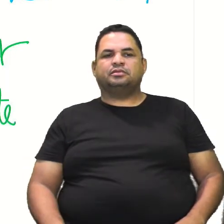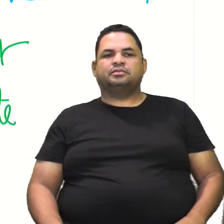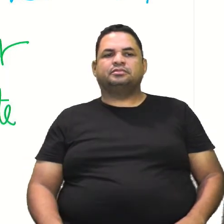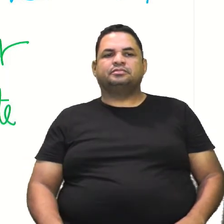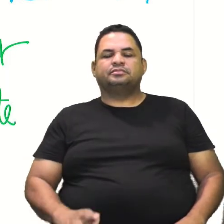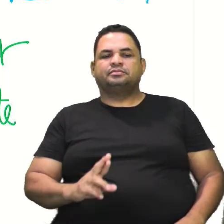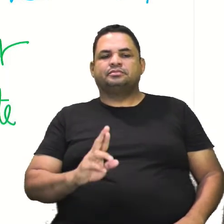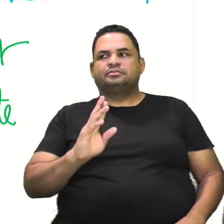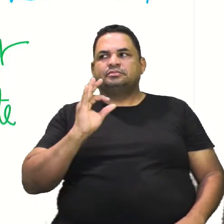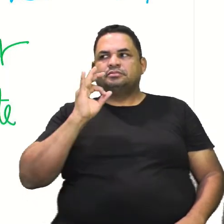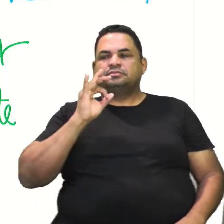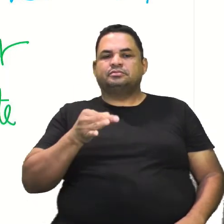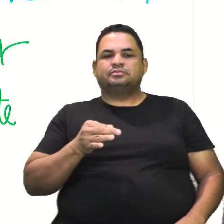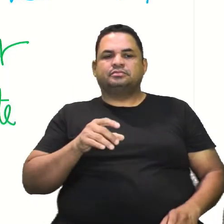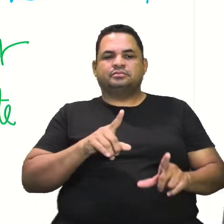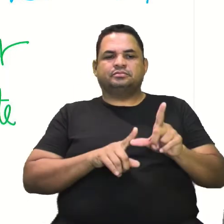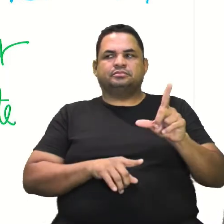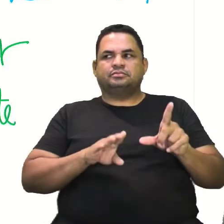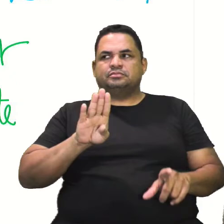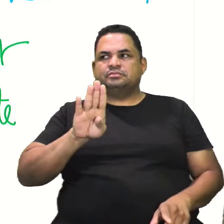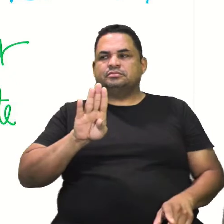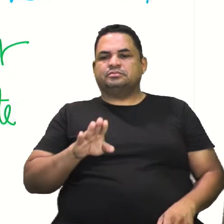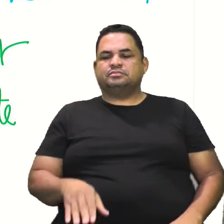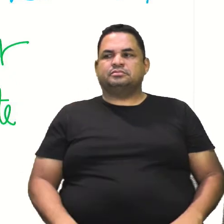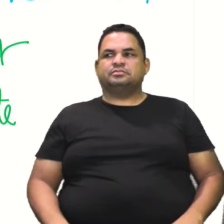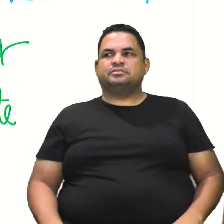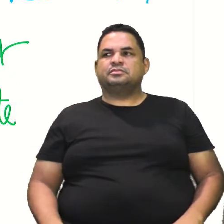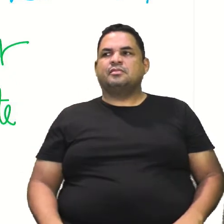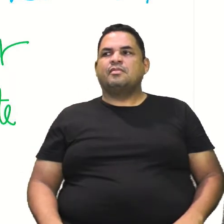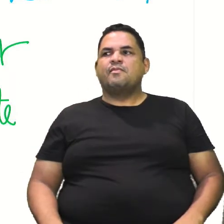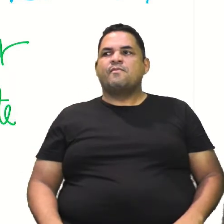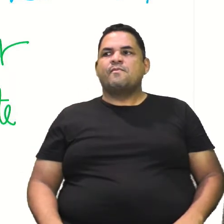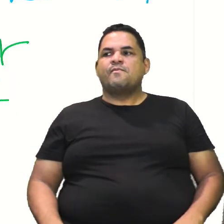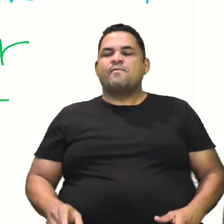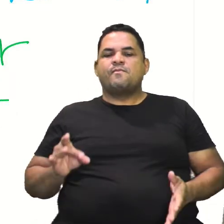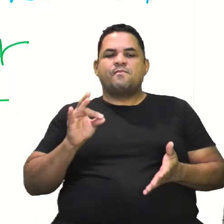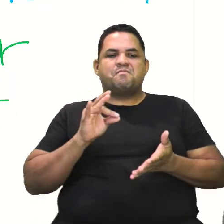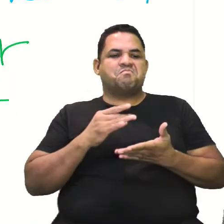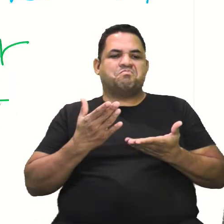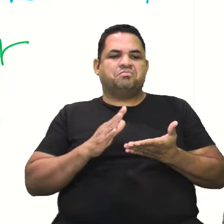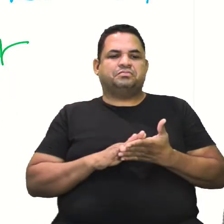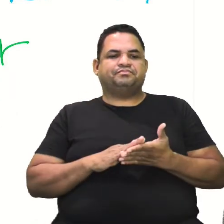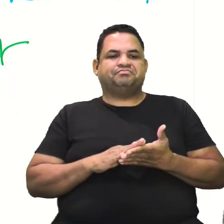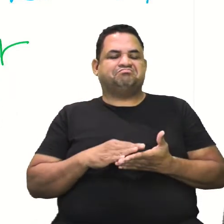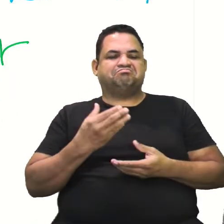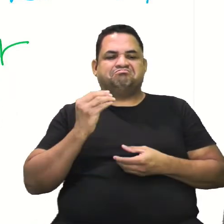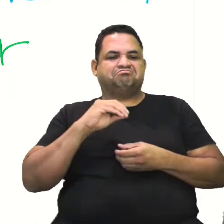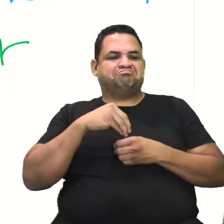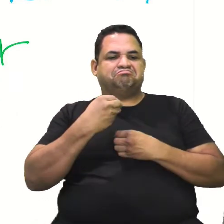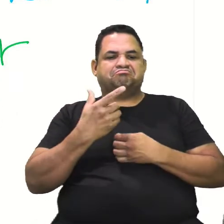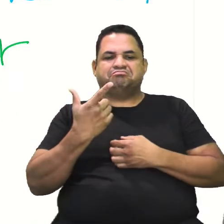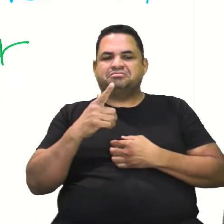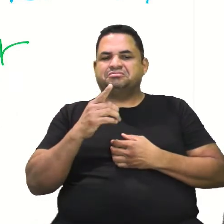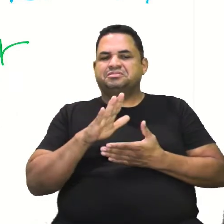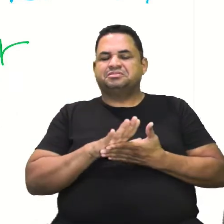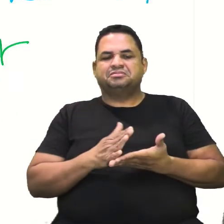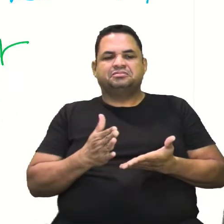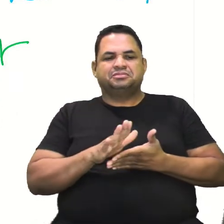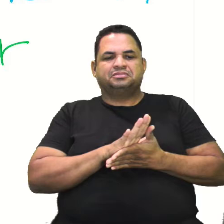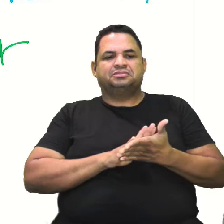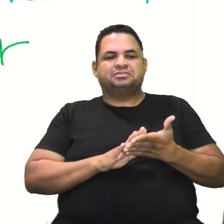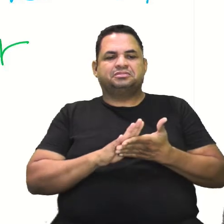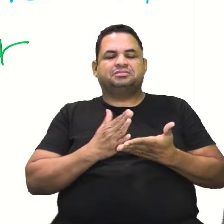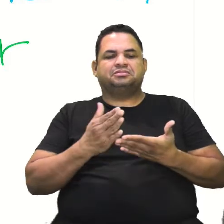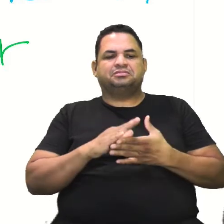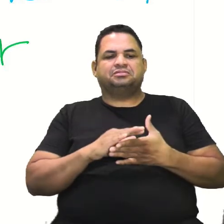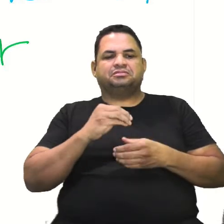secante. Resposta correta é a letra B. Ah, não deu nenhuma externa. Realmente, não deu nenhuma externa. Mas acontece, né?